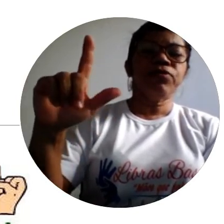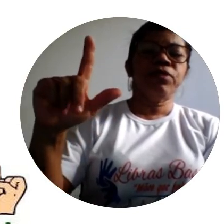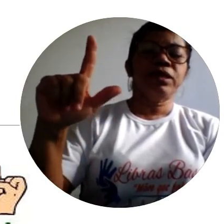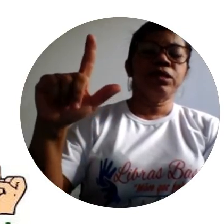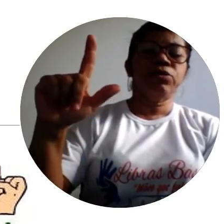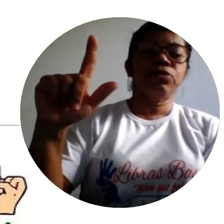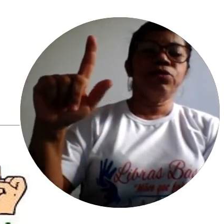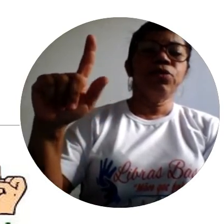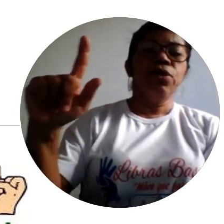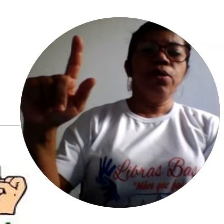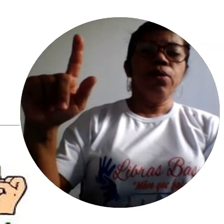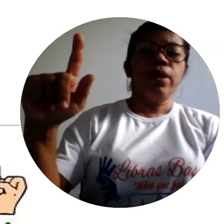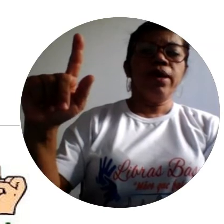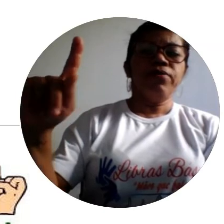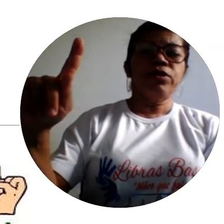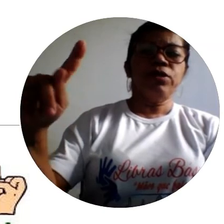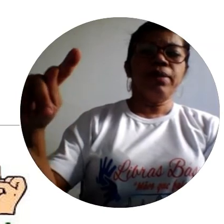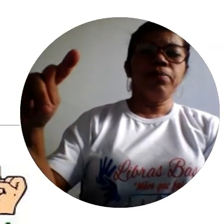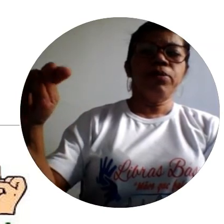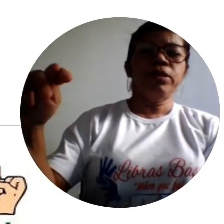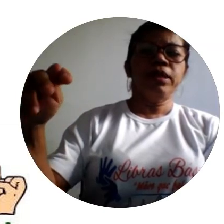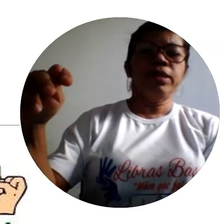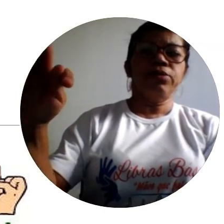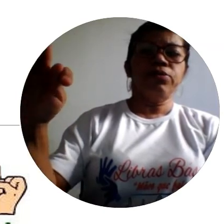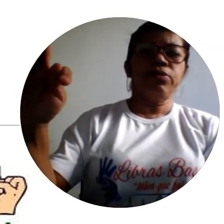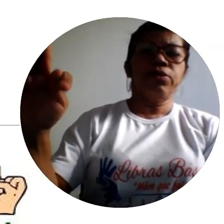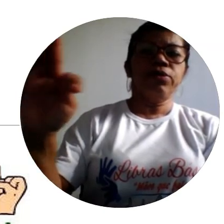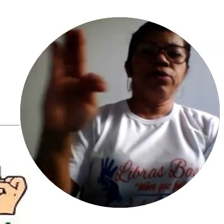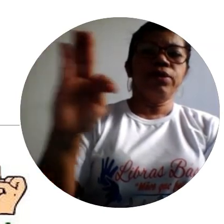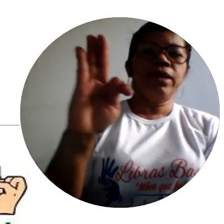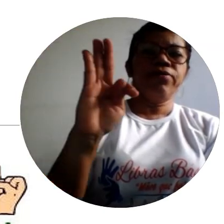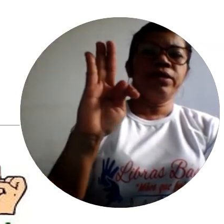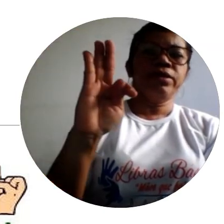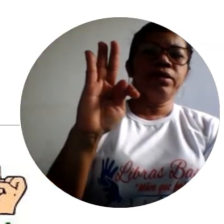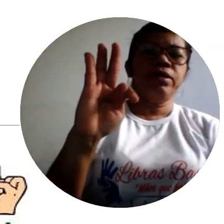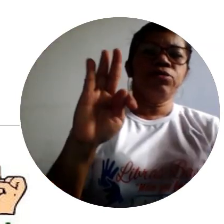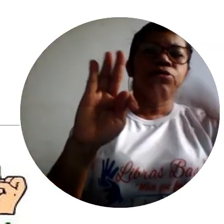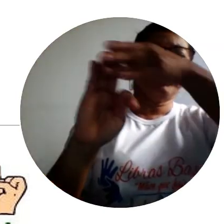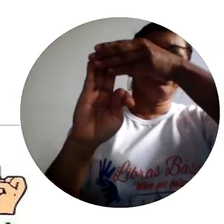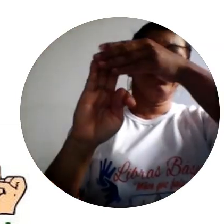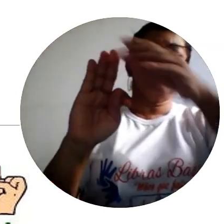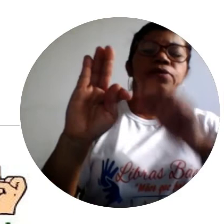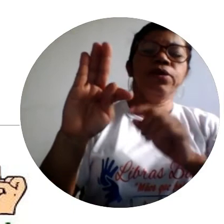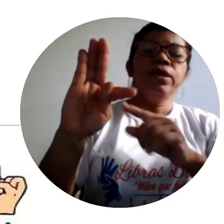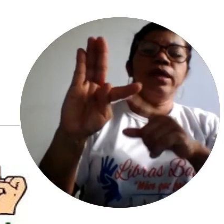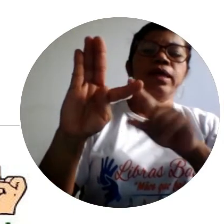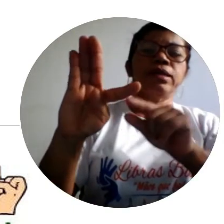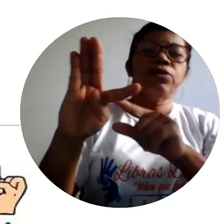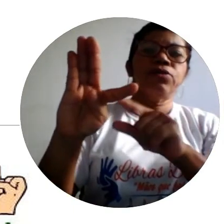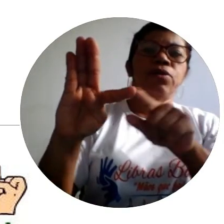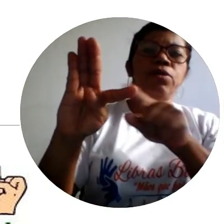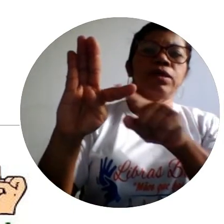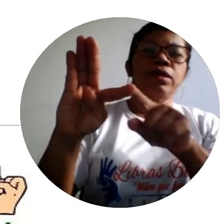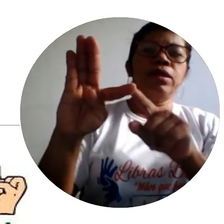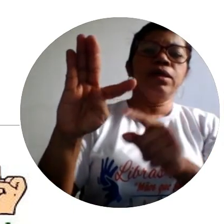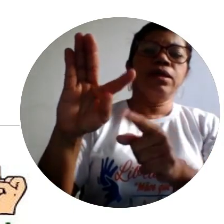mesma configuração do F, só que é por dentro, ó, levanto aqui os três dedos. Esse